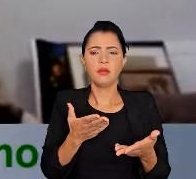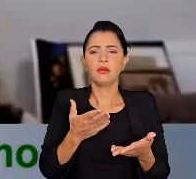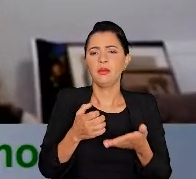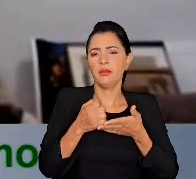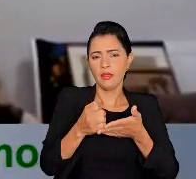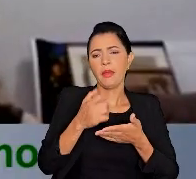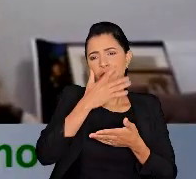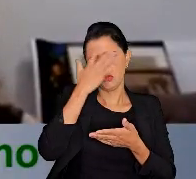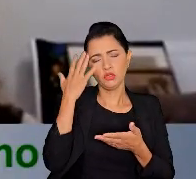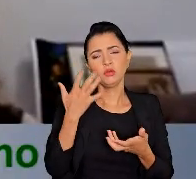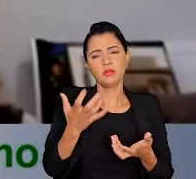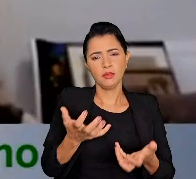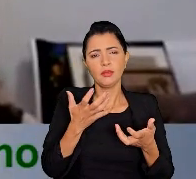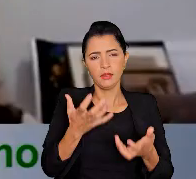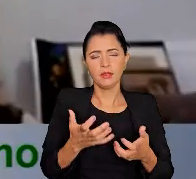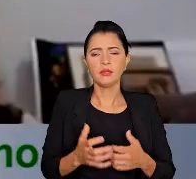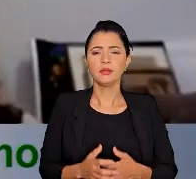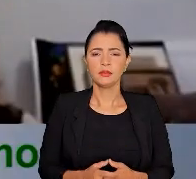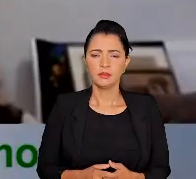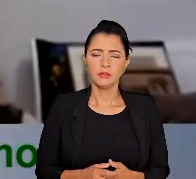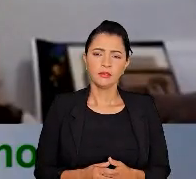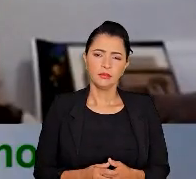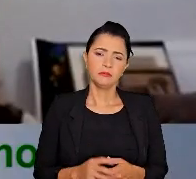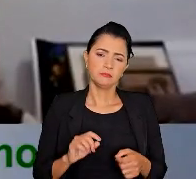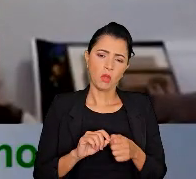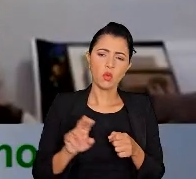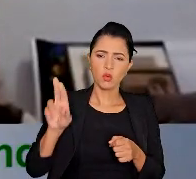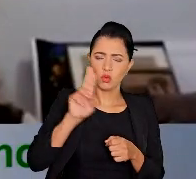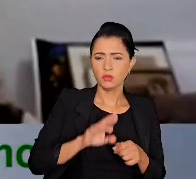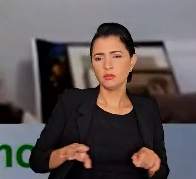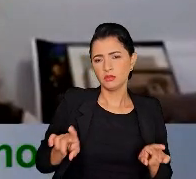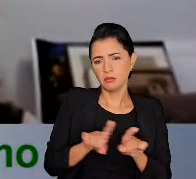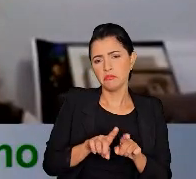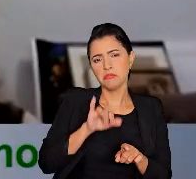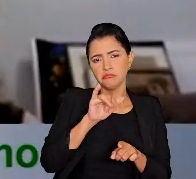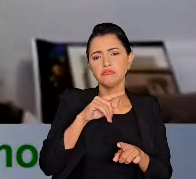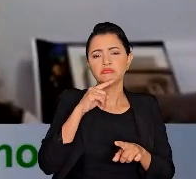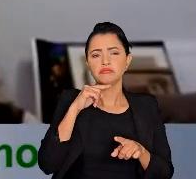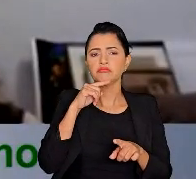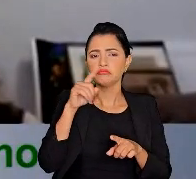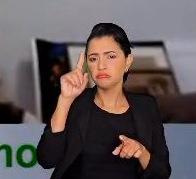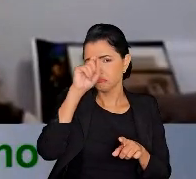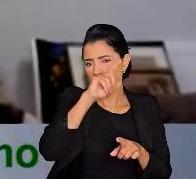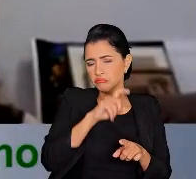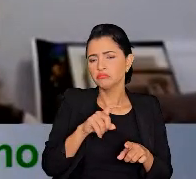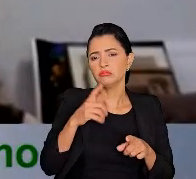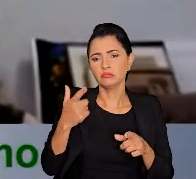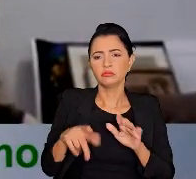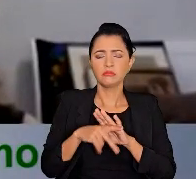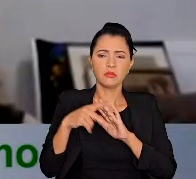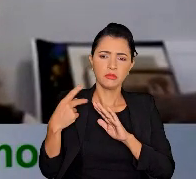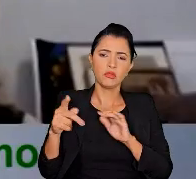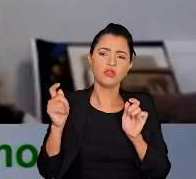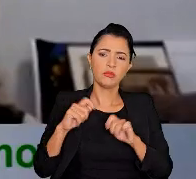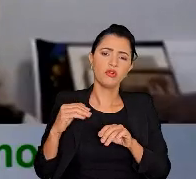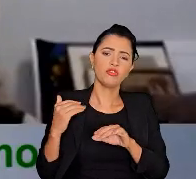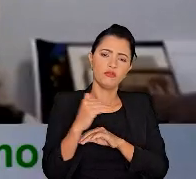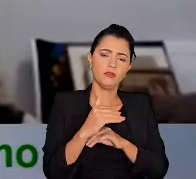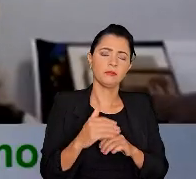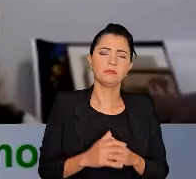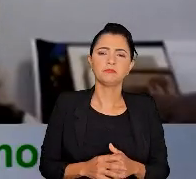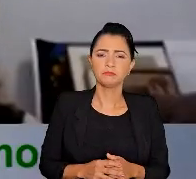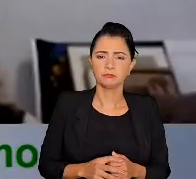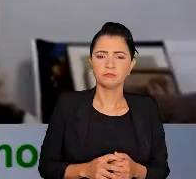quem mais queira fazer uso. Também, se tiver alguma dificuldade, na própria CONIB a gente pode enviar.